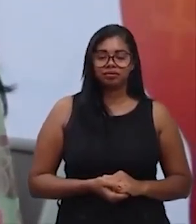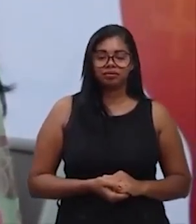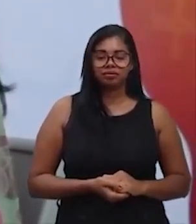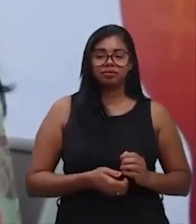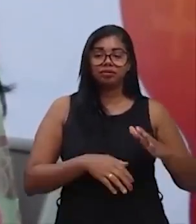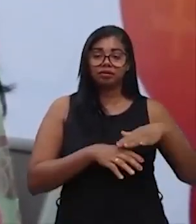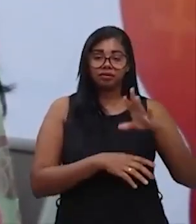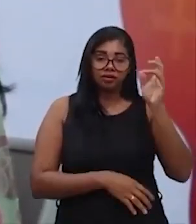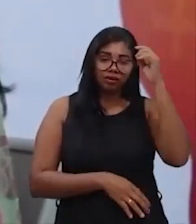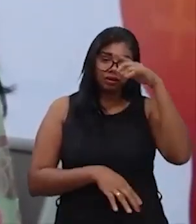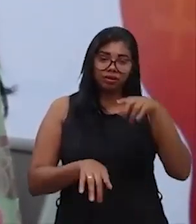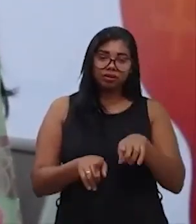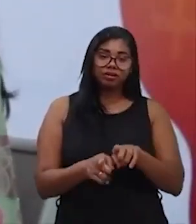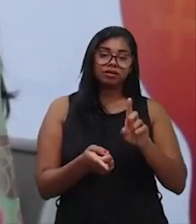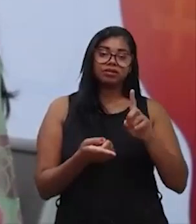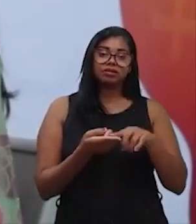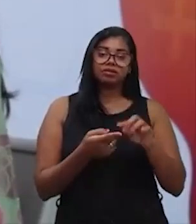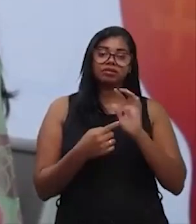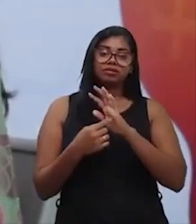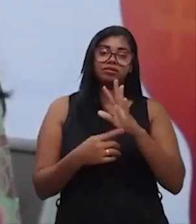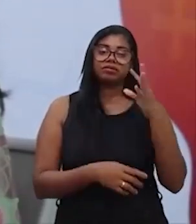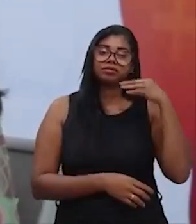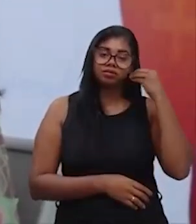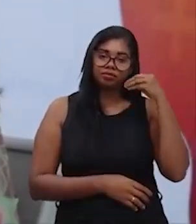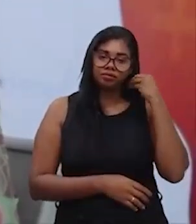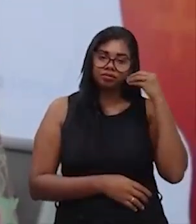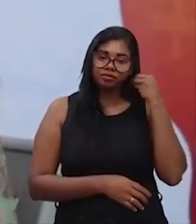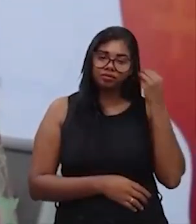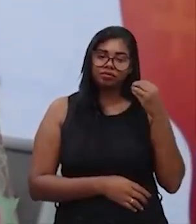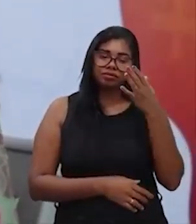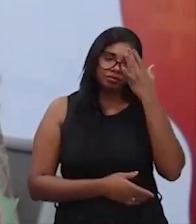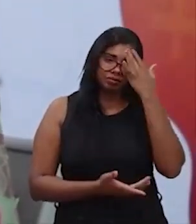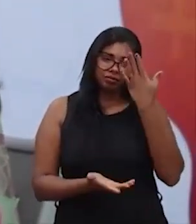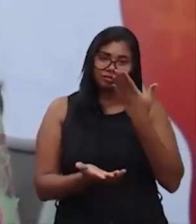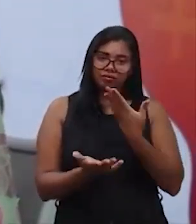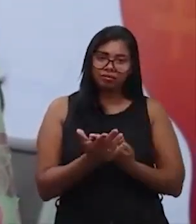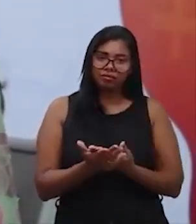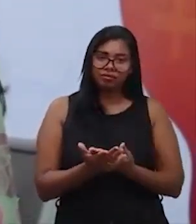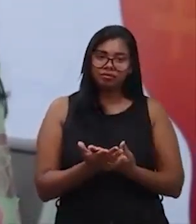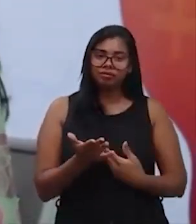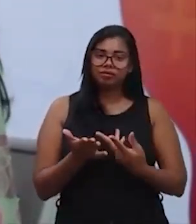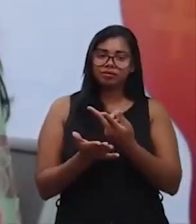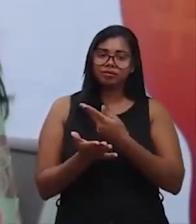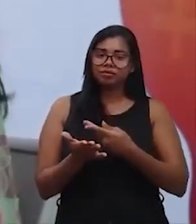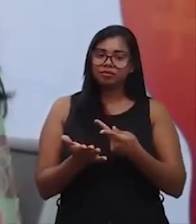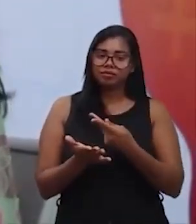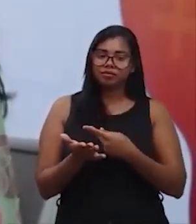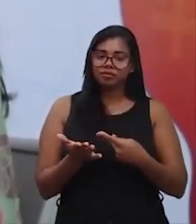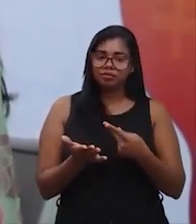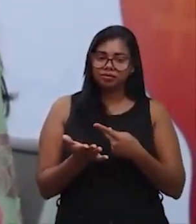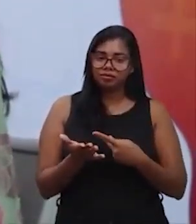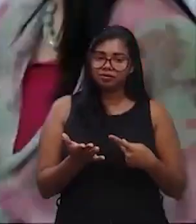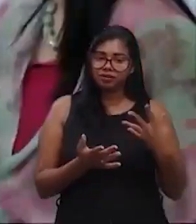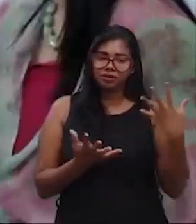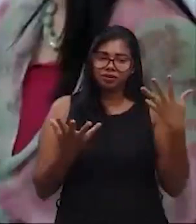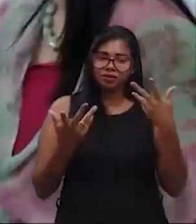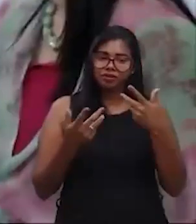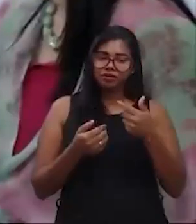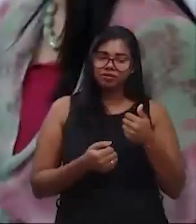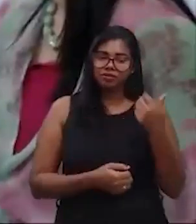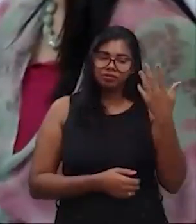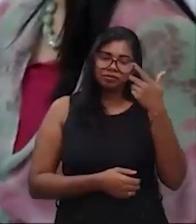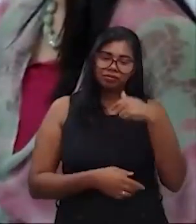é uma dificuldade para que a gente possa experimentar, porque a gente acredita que no primeiro desenho, a gente vai fazer um desenho e ele vai ficar